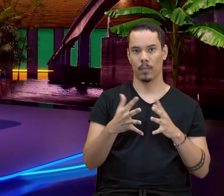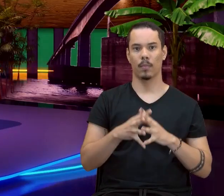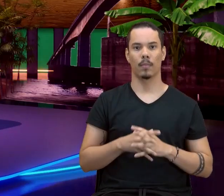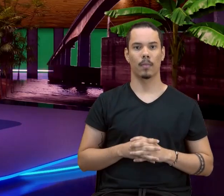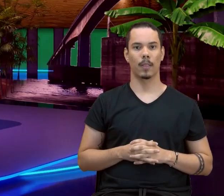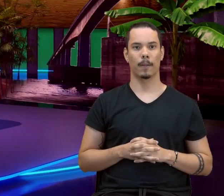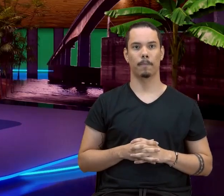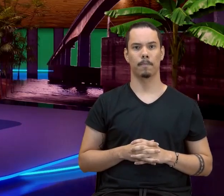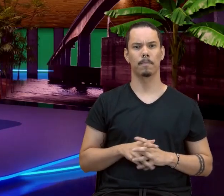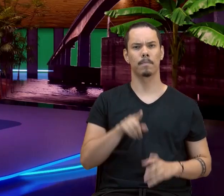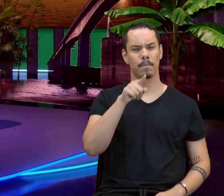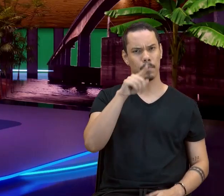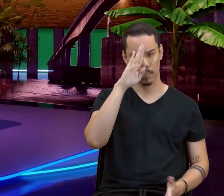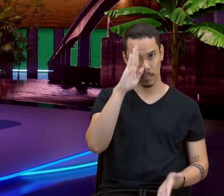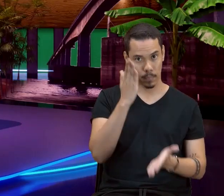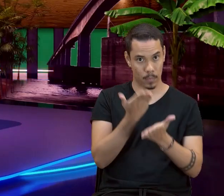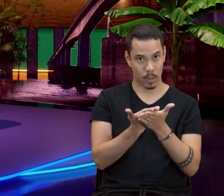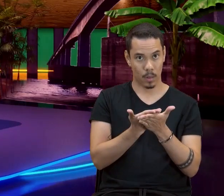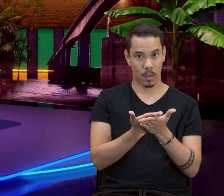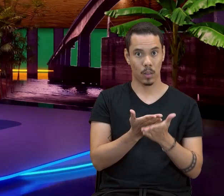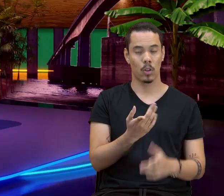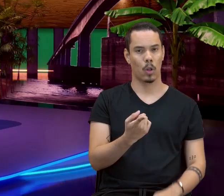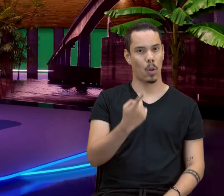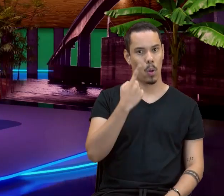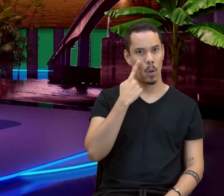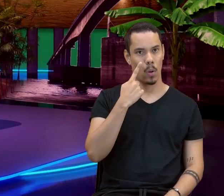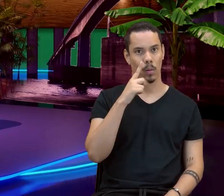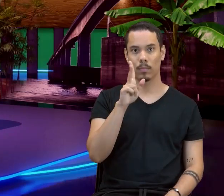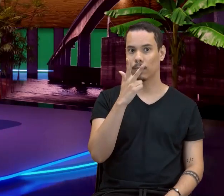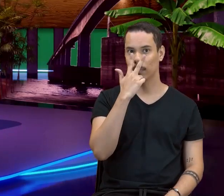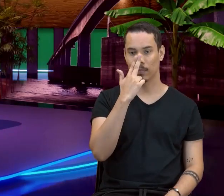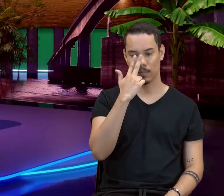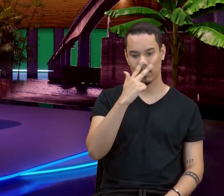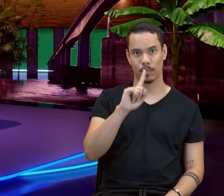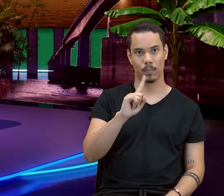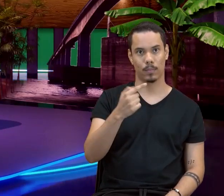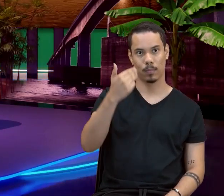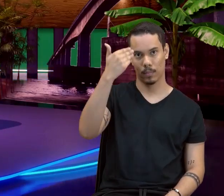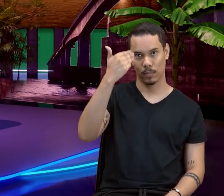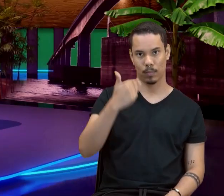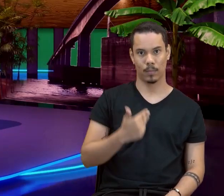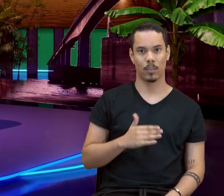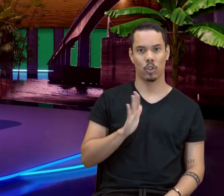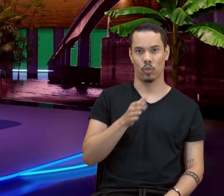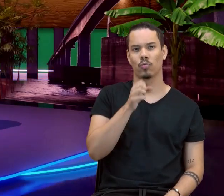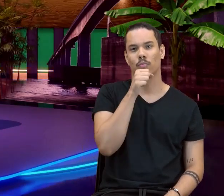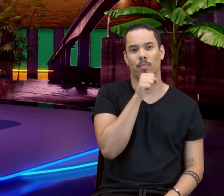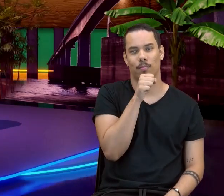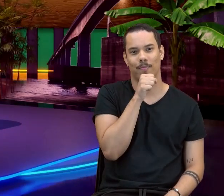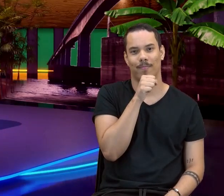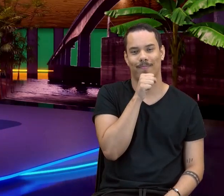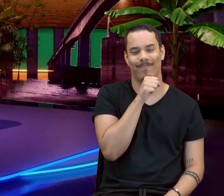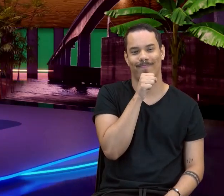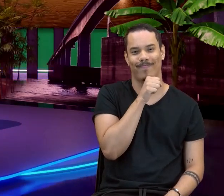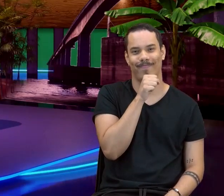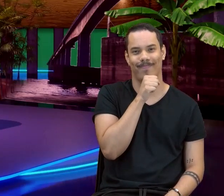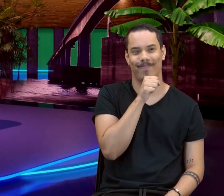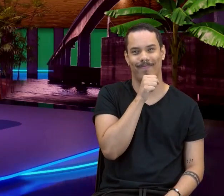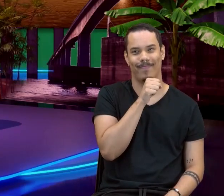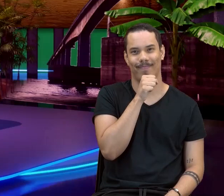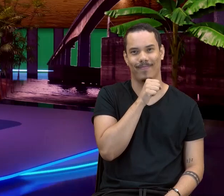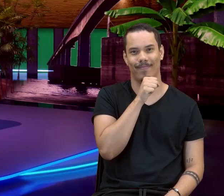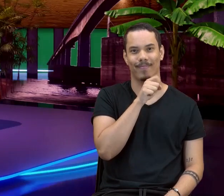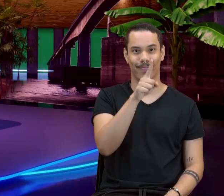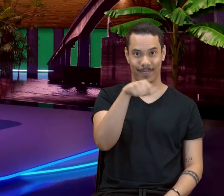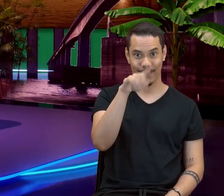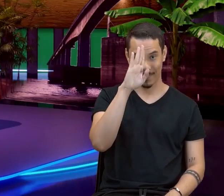Você acredita? Olha, o professor, não parece, mas o professor Jorginho já tá meio velhinho. Cara, tu